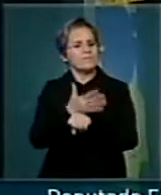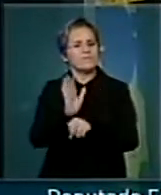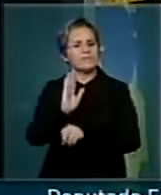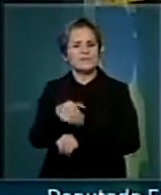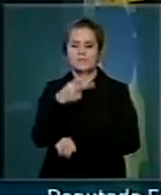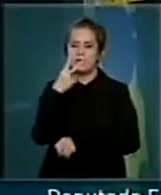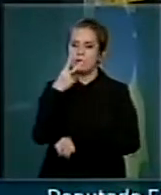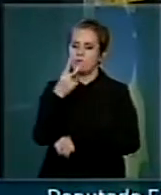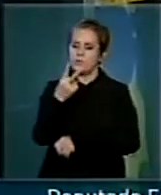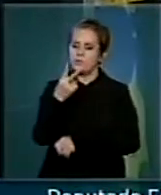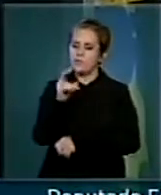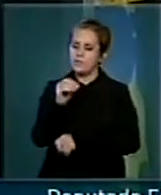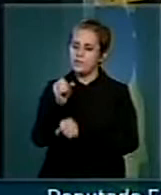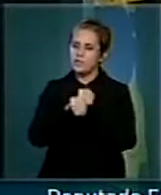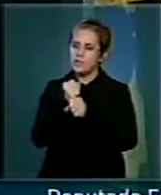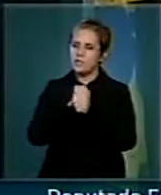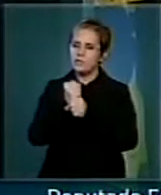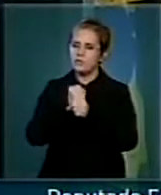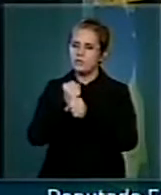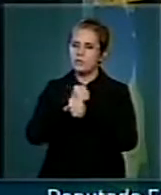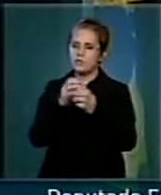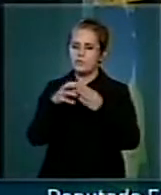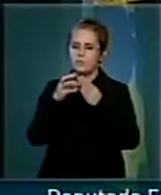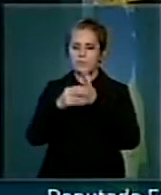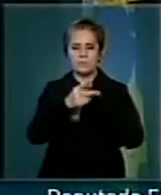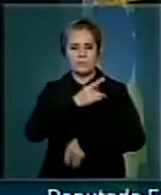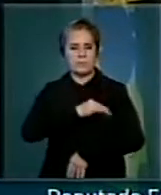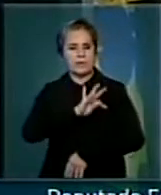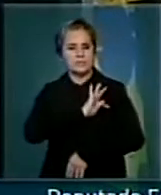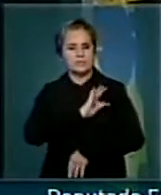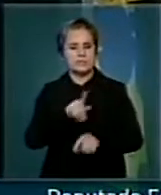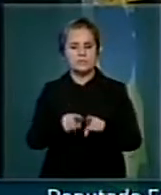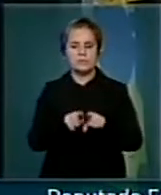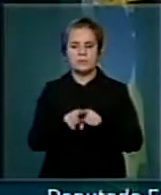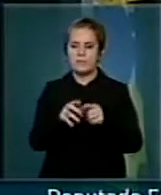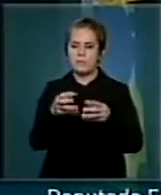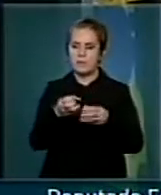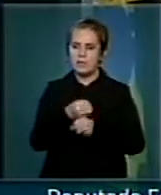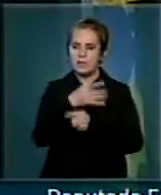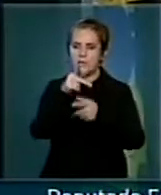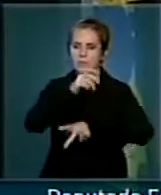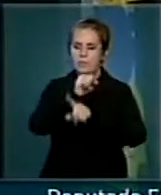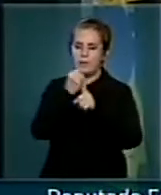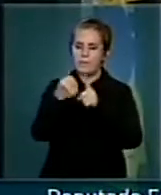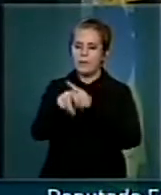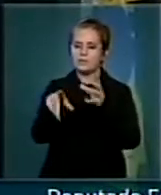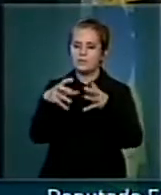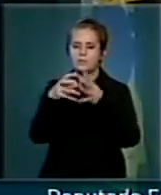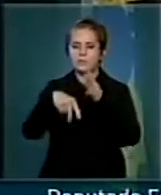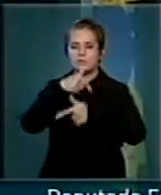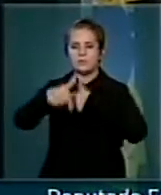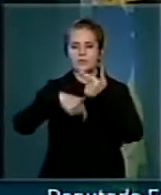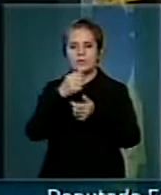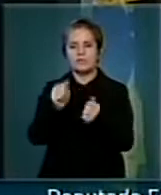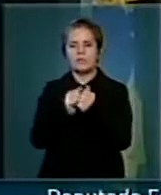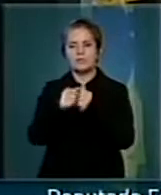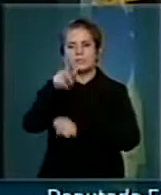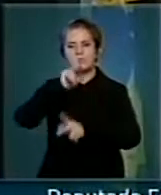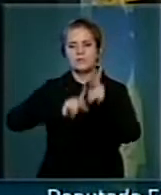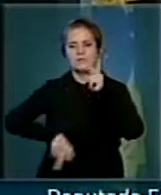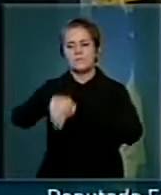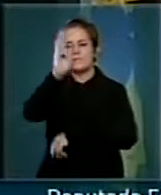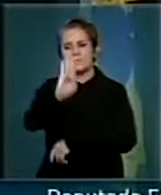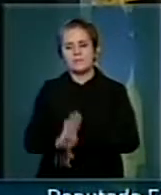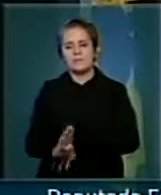décadas do Partido dos Trabalhadores e boa parte da esquerda e da sociedade brasileira, que sempre se preocupou